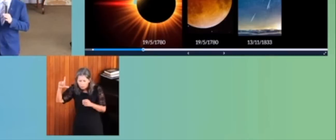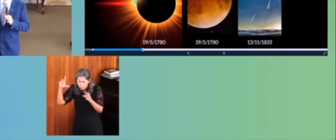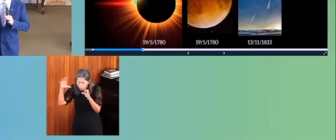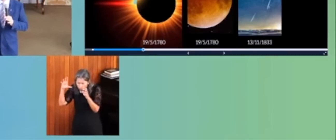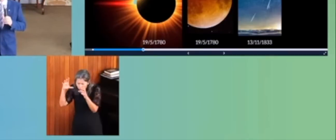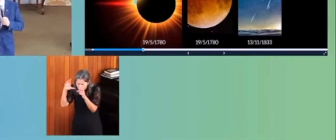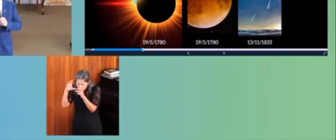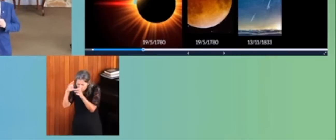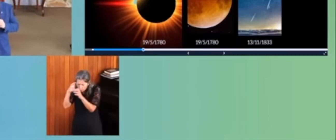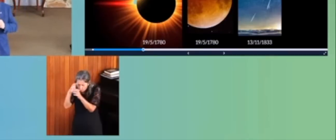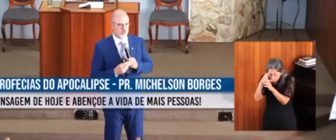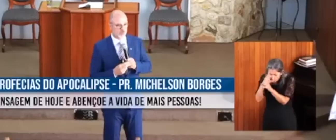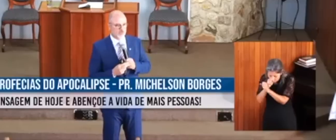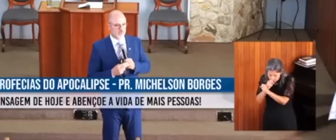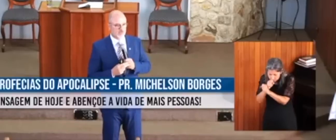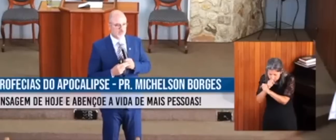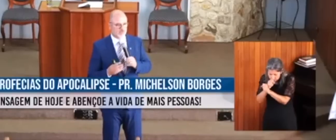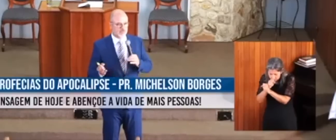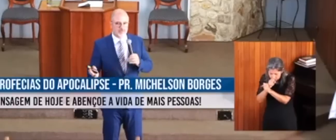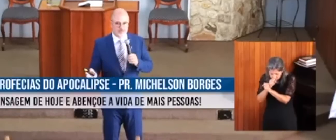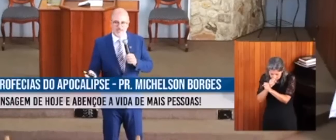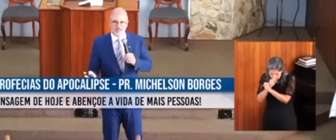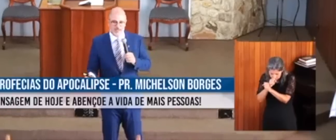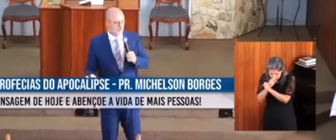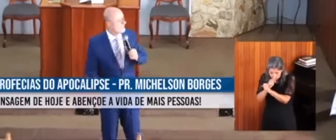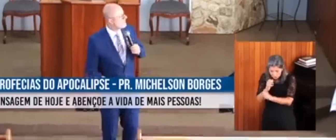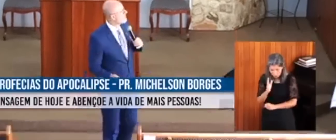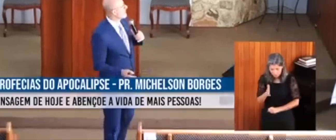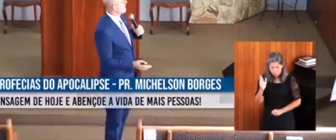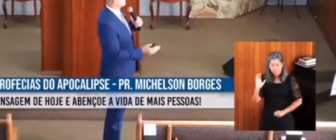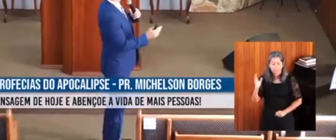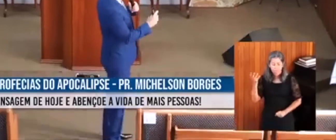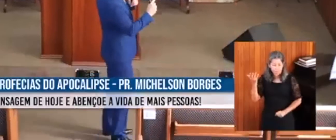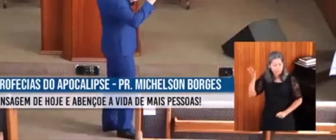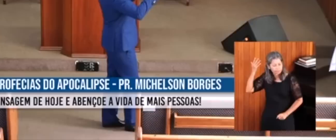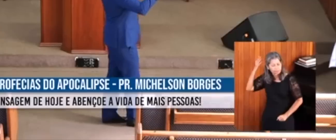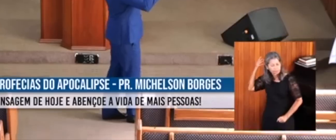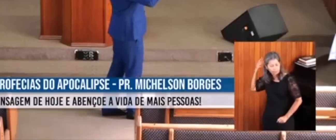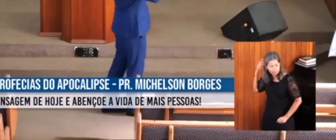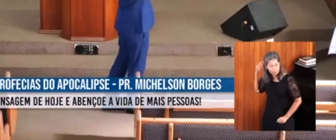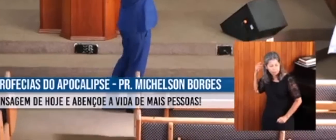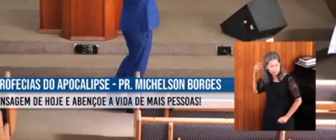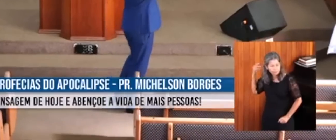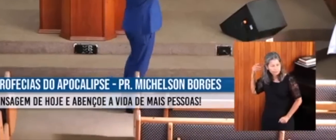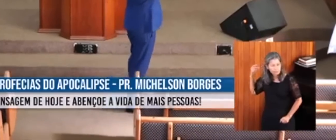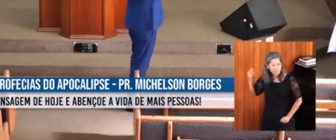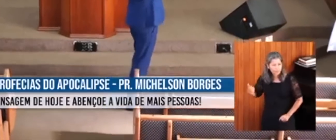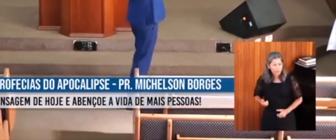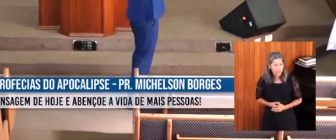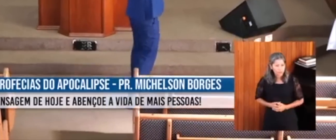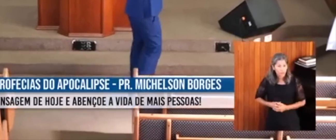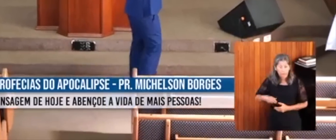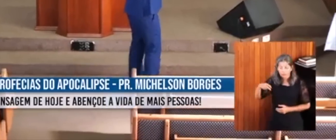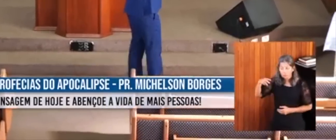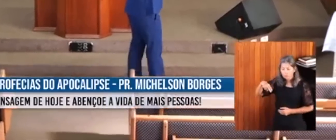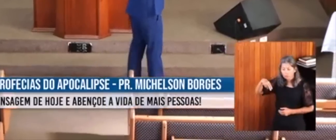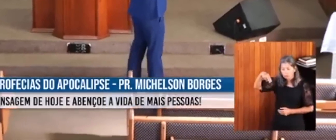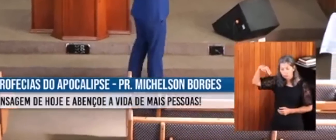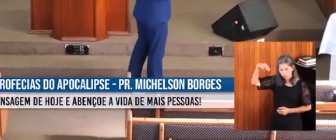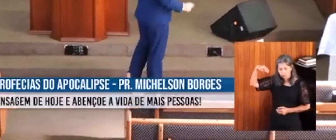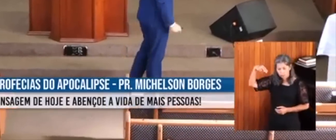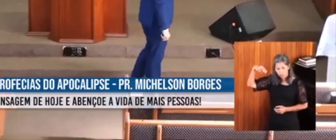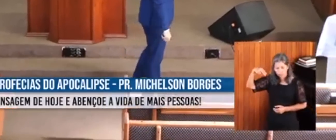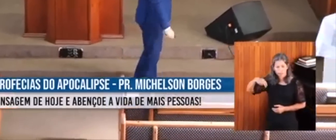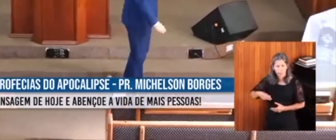registrado em enciclopédias, foi um fenômeno inexplicável, especialmente no hemisfério norte, né, do mundo aí. 19